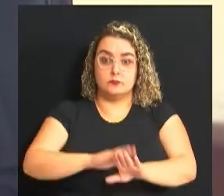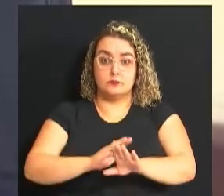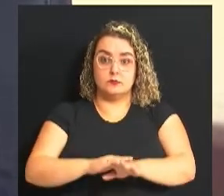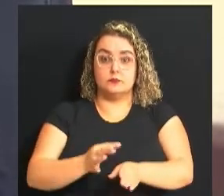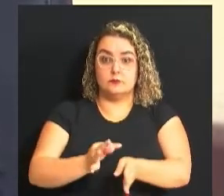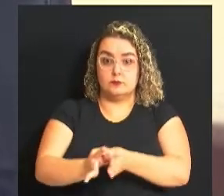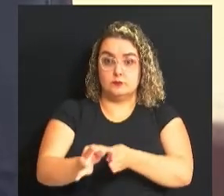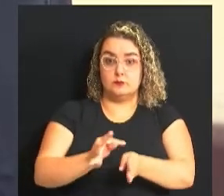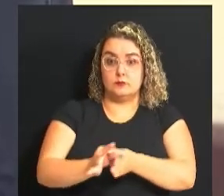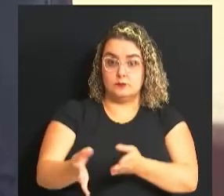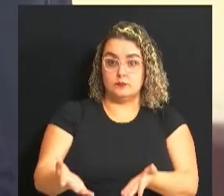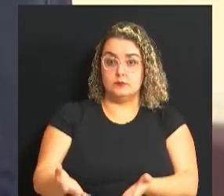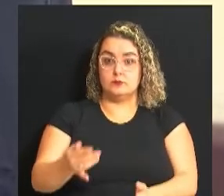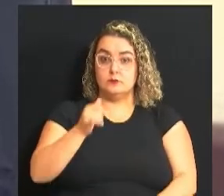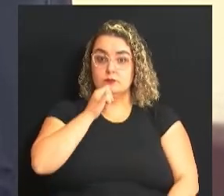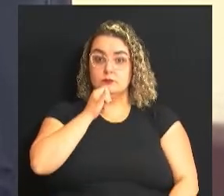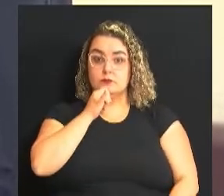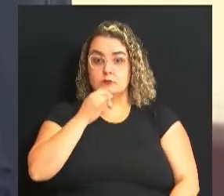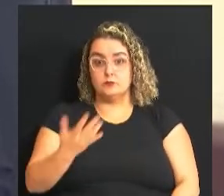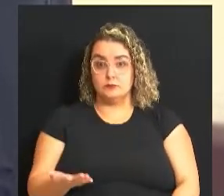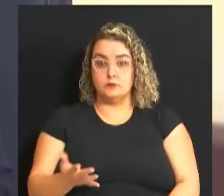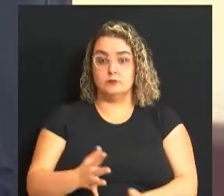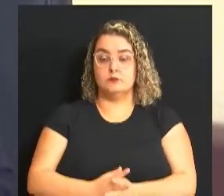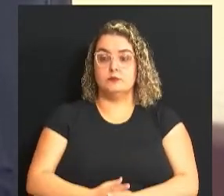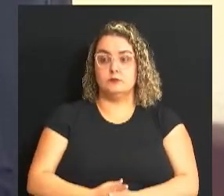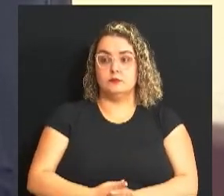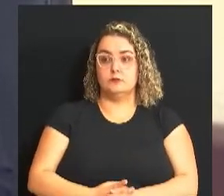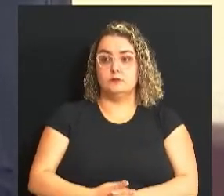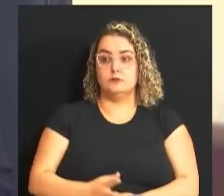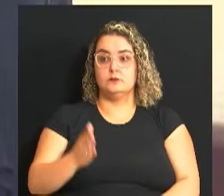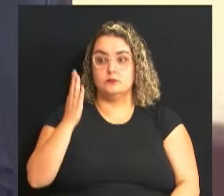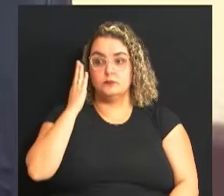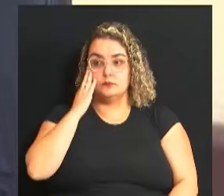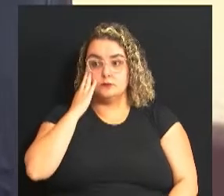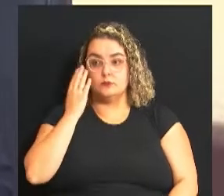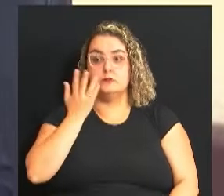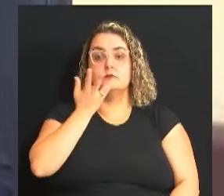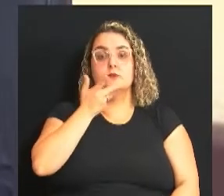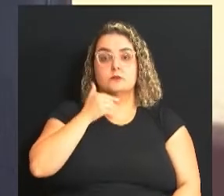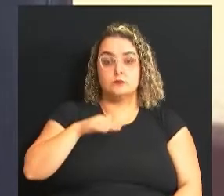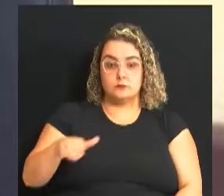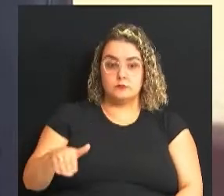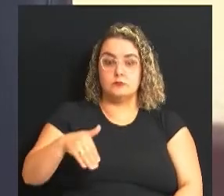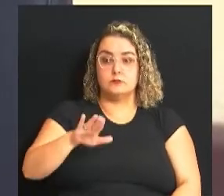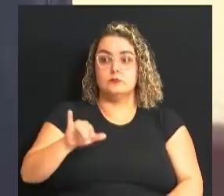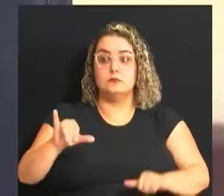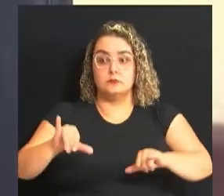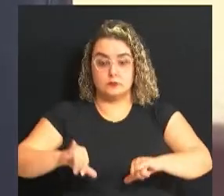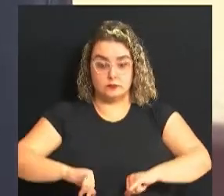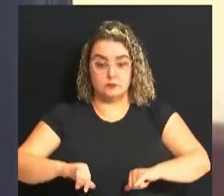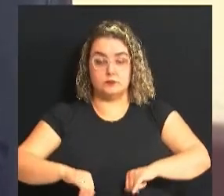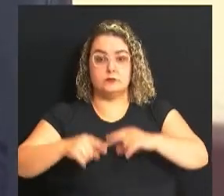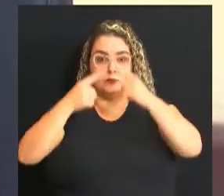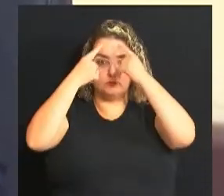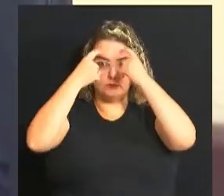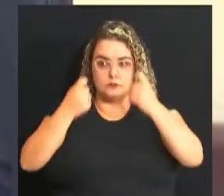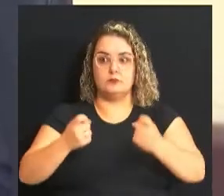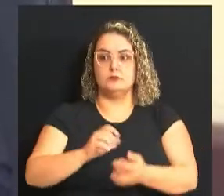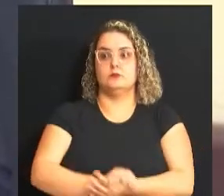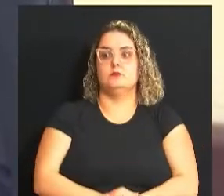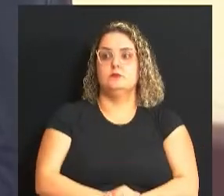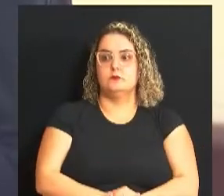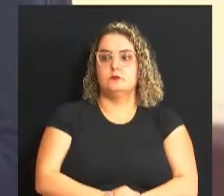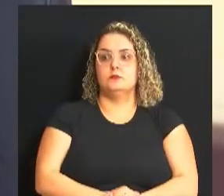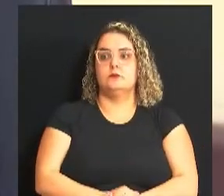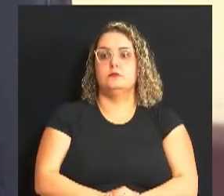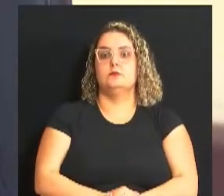né? Então, por exemplo, a gente sabe que as crianças que mais sofrem violência são as crianças, né, que estão num contexto